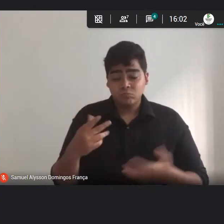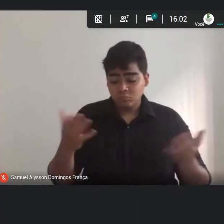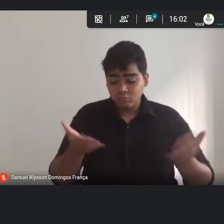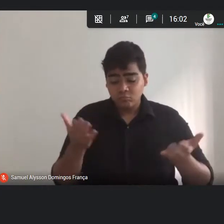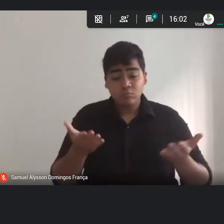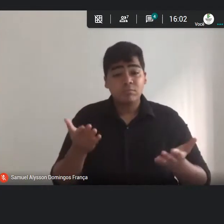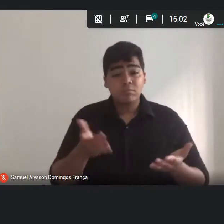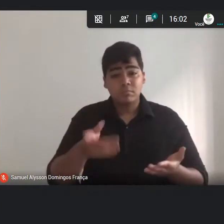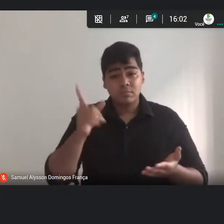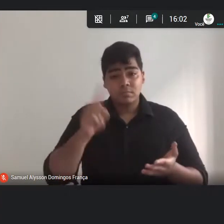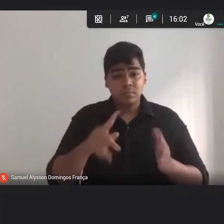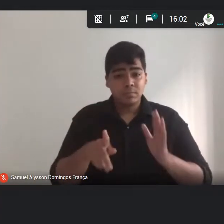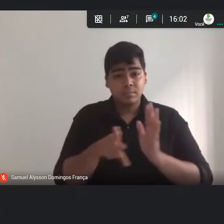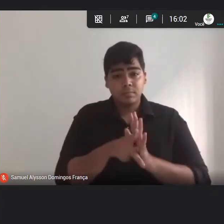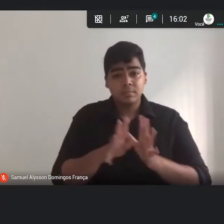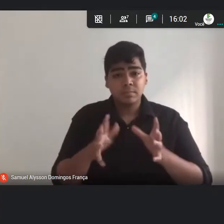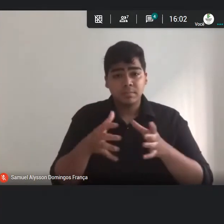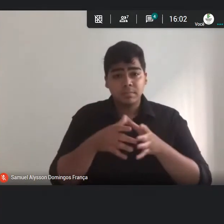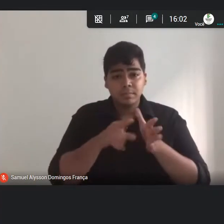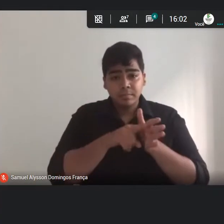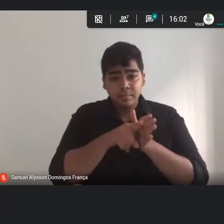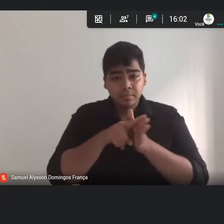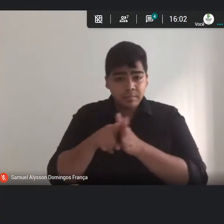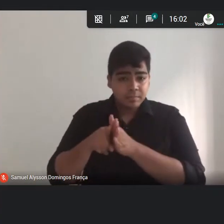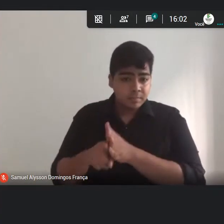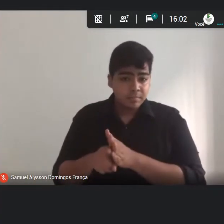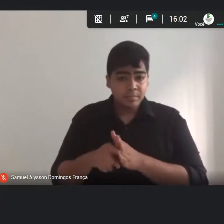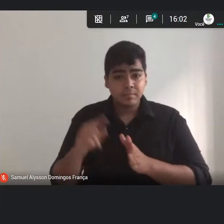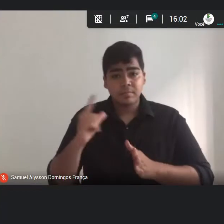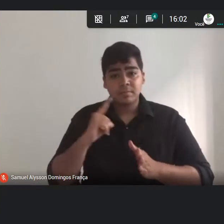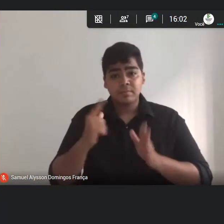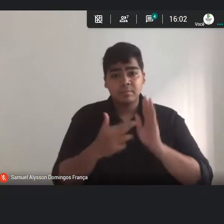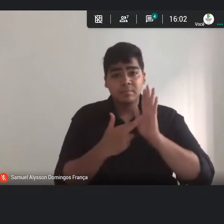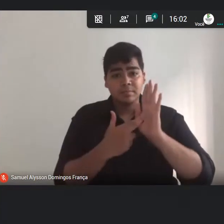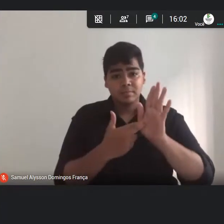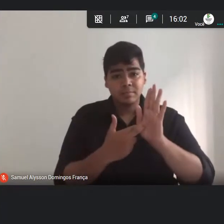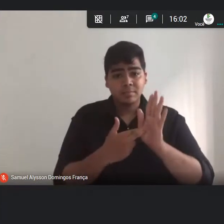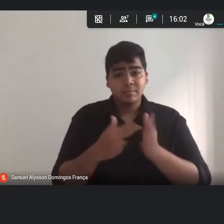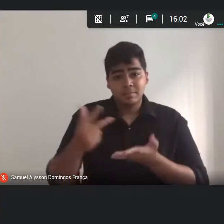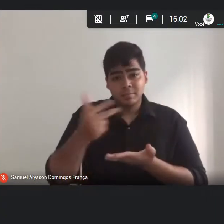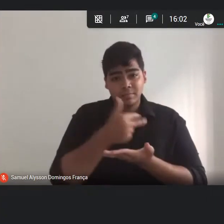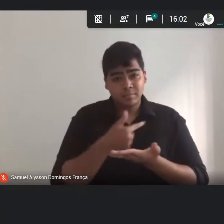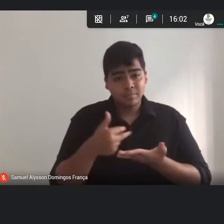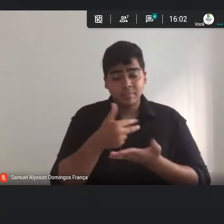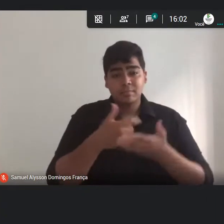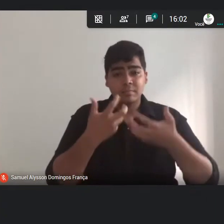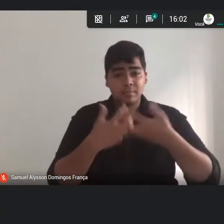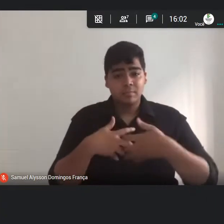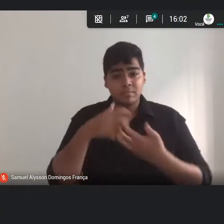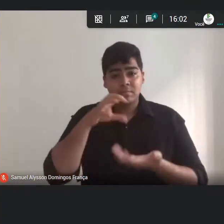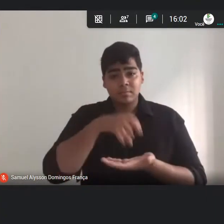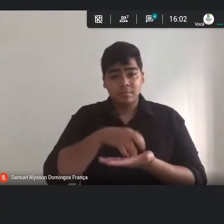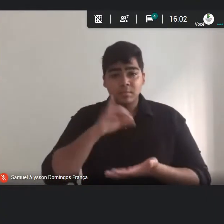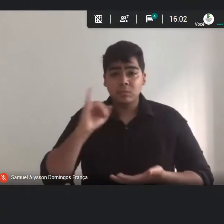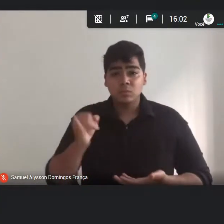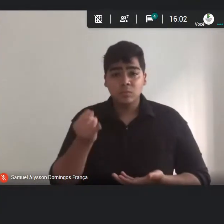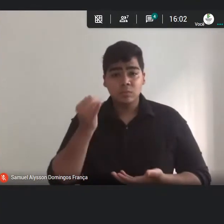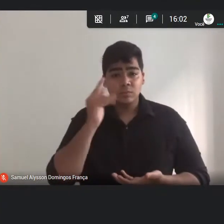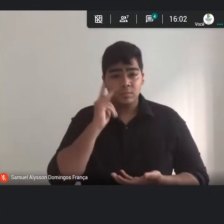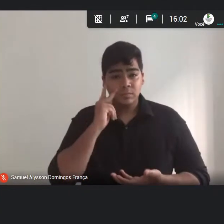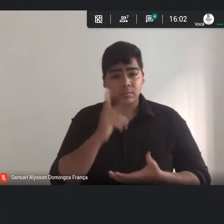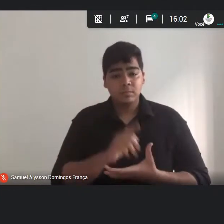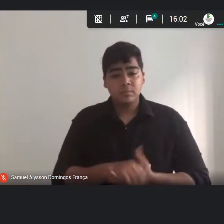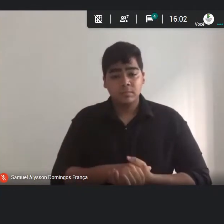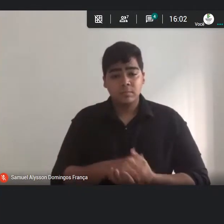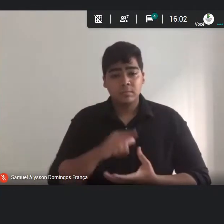de Pesquisa, Percepção Espacial e Representação Gráfica do IFPB Campus João Pessoa e conta com os parceiros sociais,